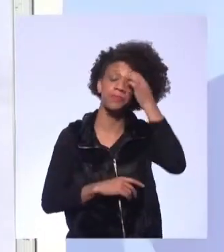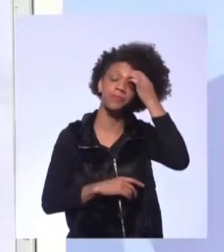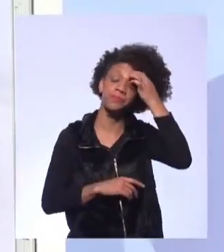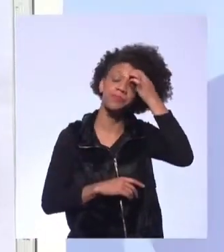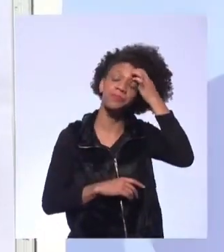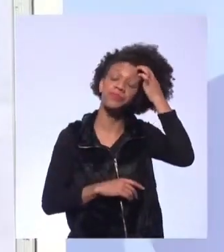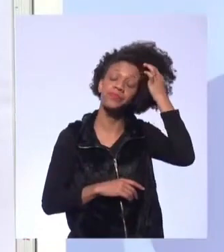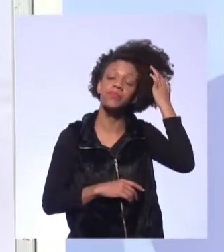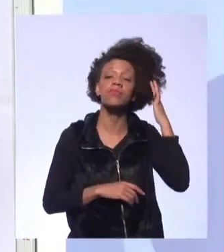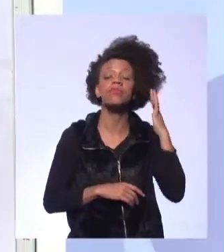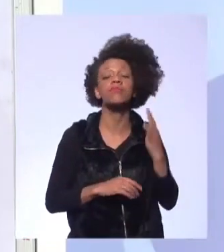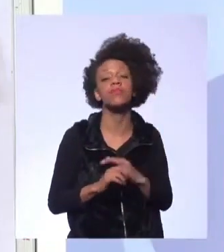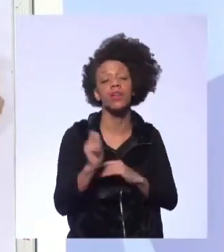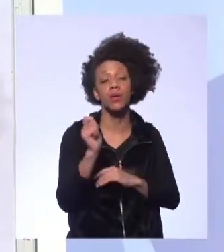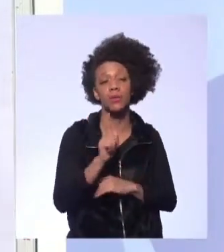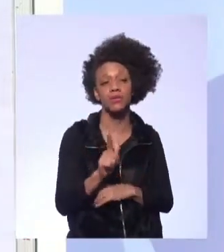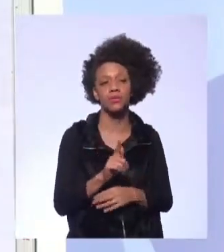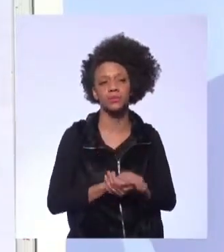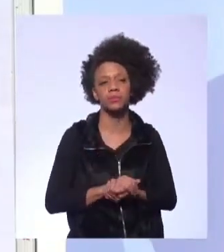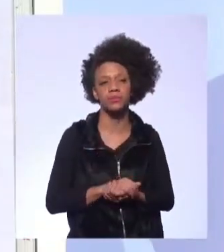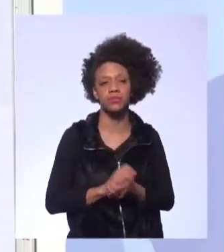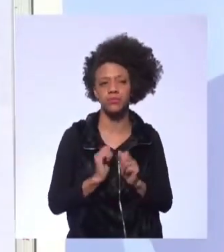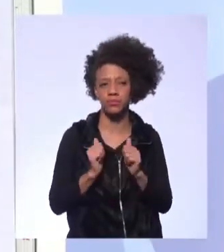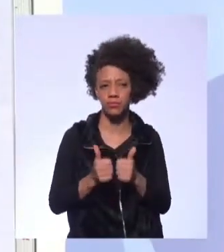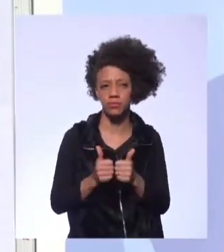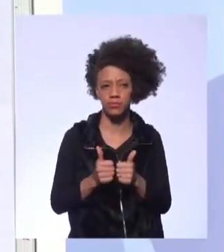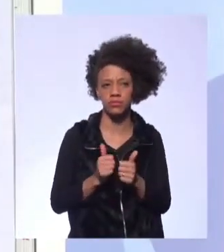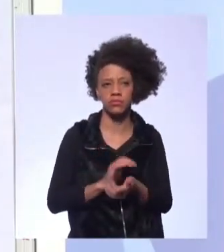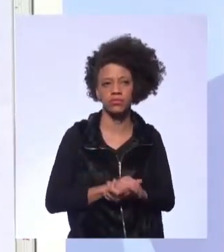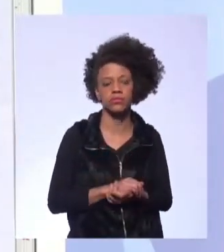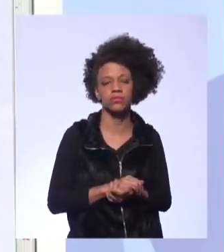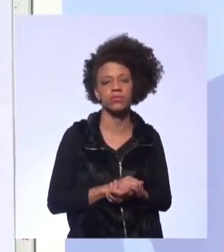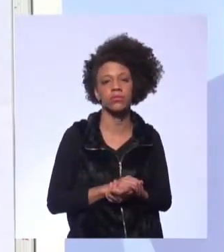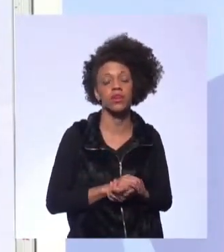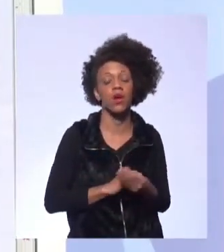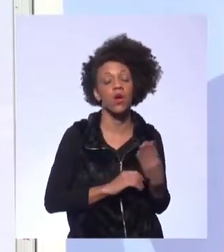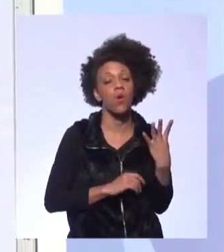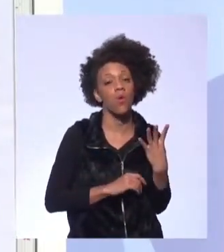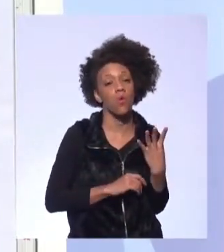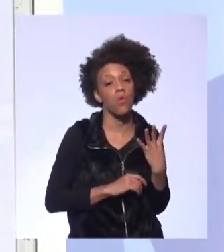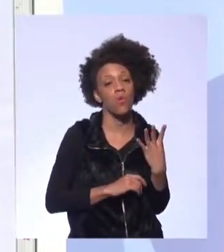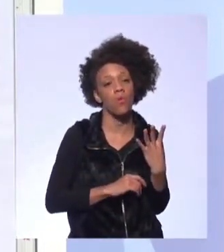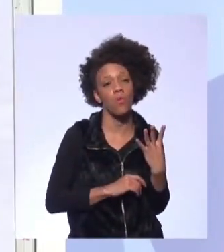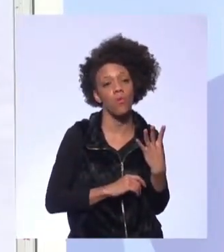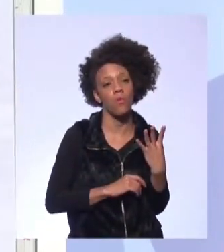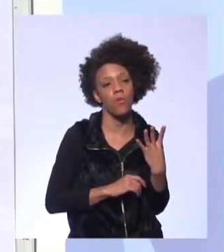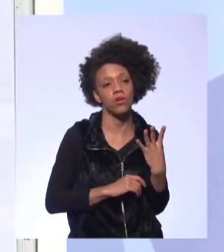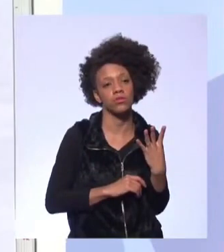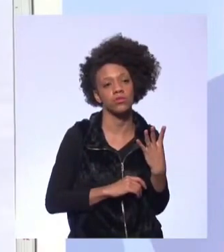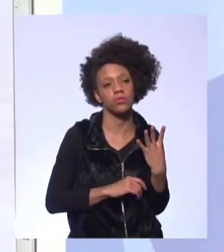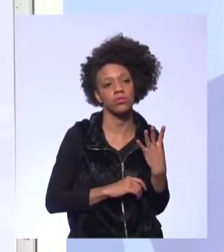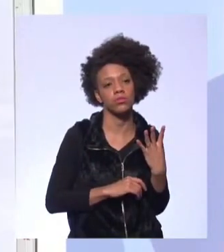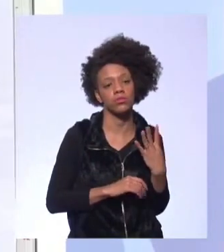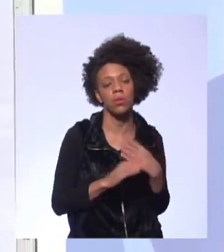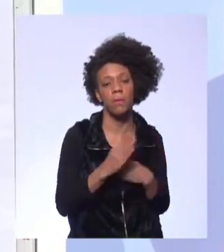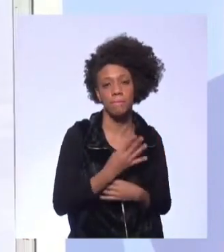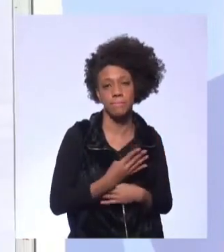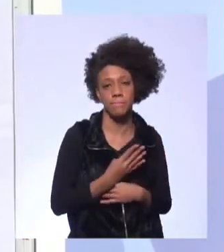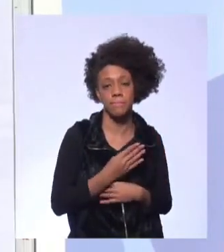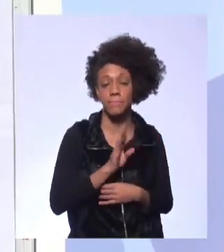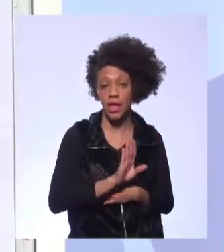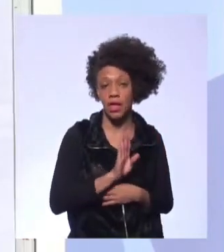os azuis. Tudo bem? Então, eu tenho 4 B que